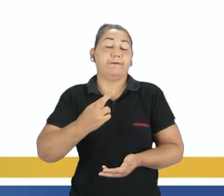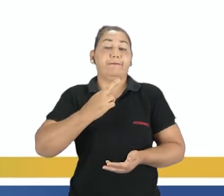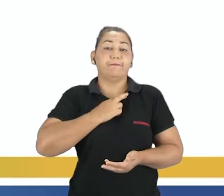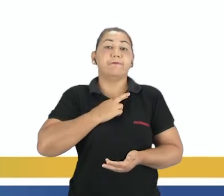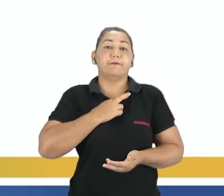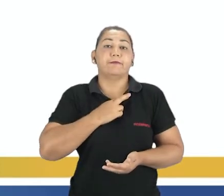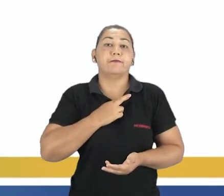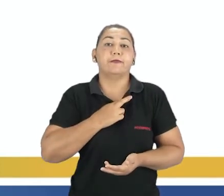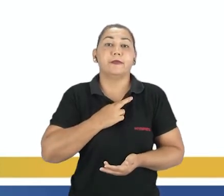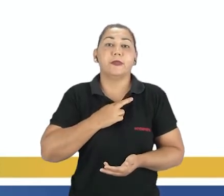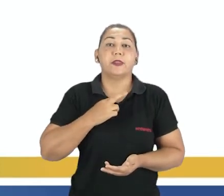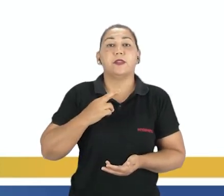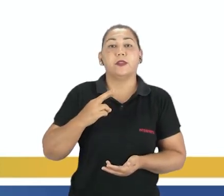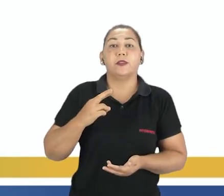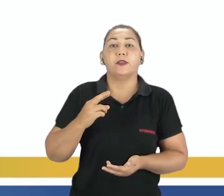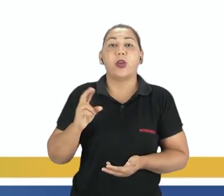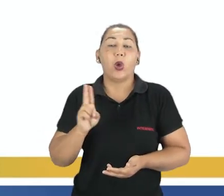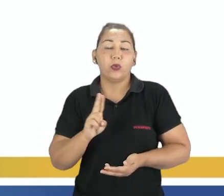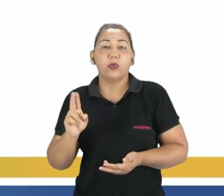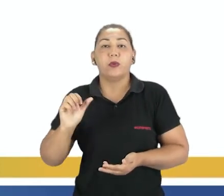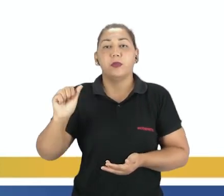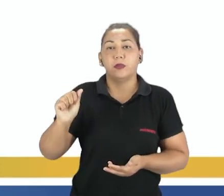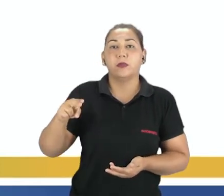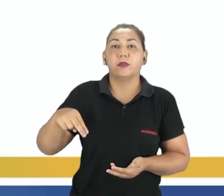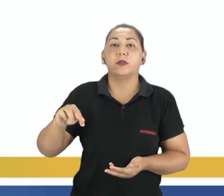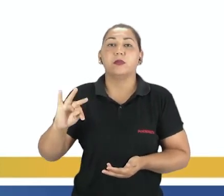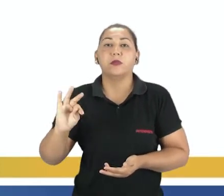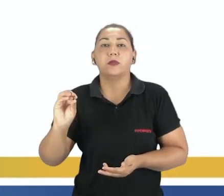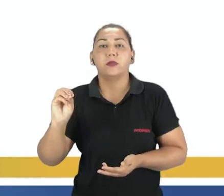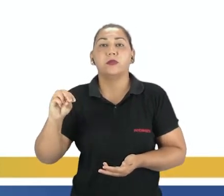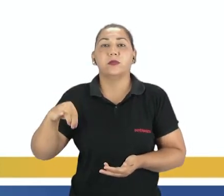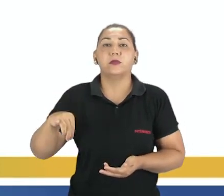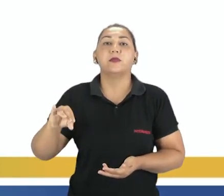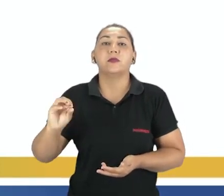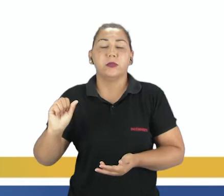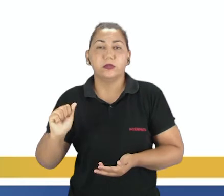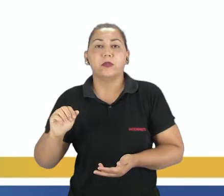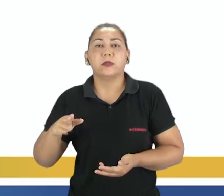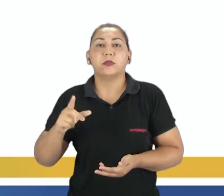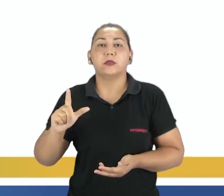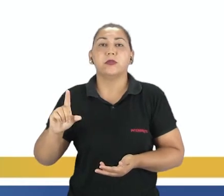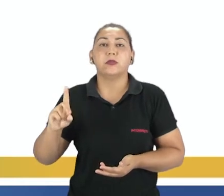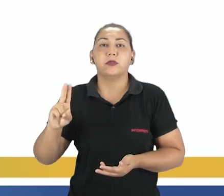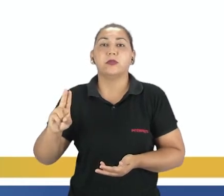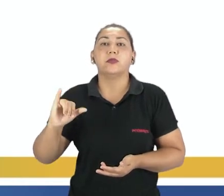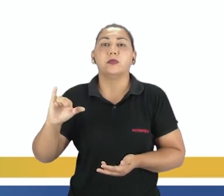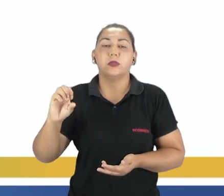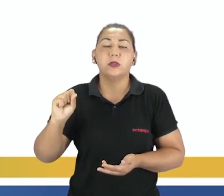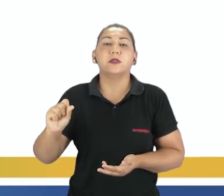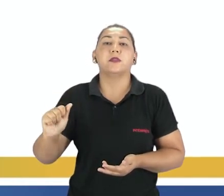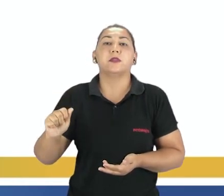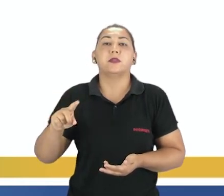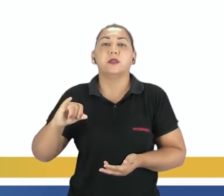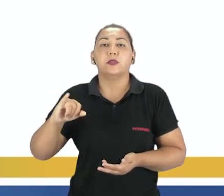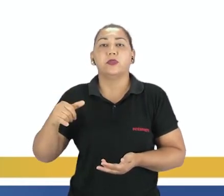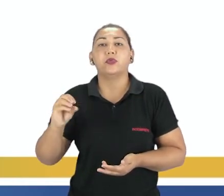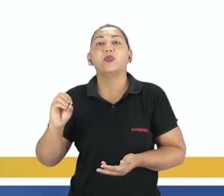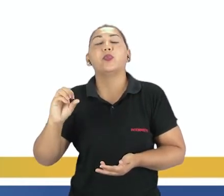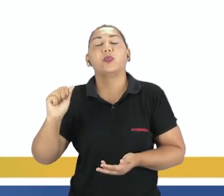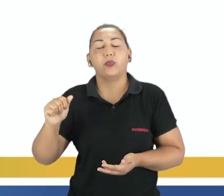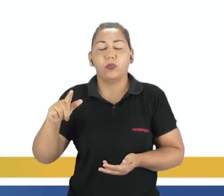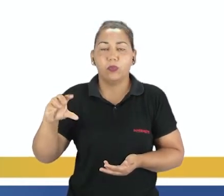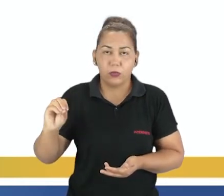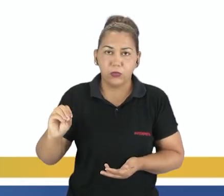3 núcleos do sujeito, então nós temos o sujeito composto. Neste caso, o verbo ficará no plural.